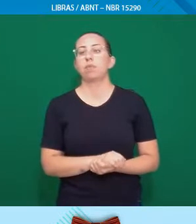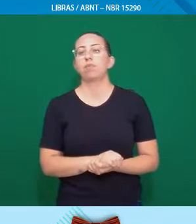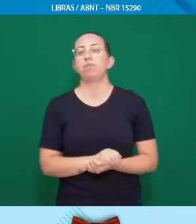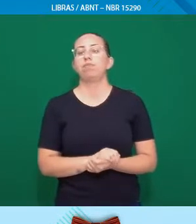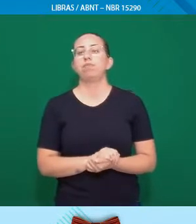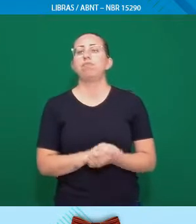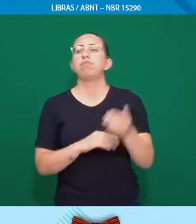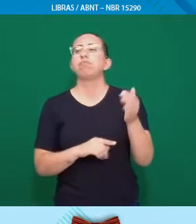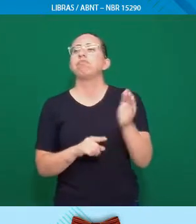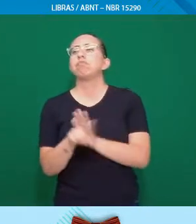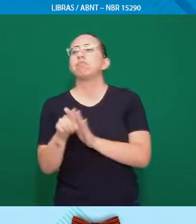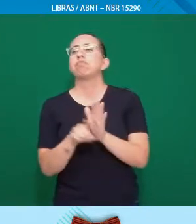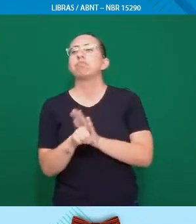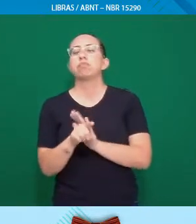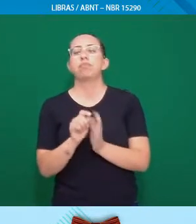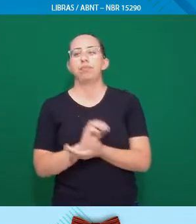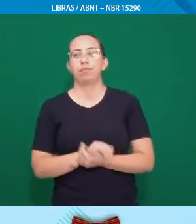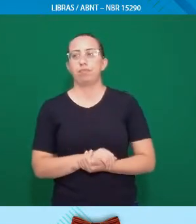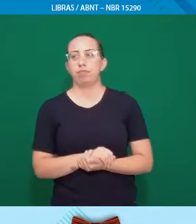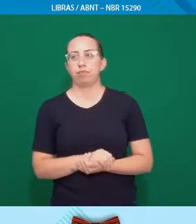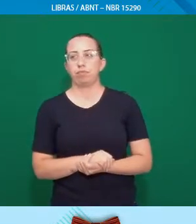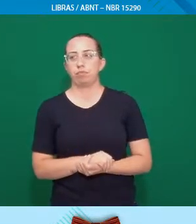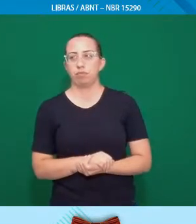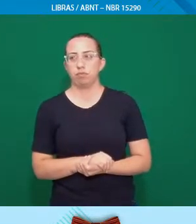coloco em discussão